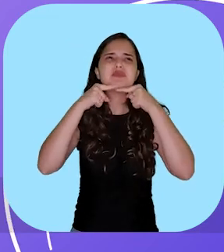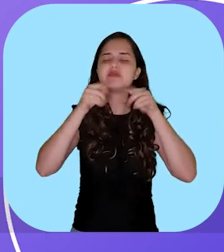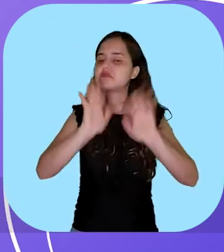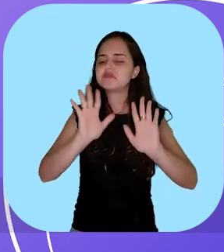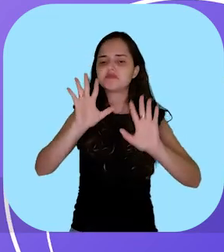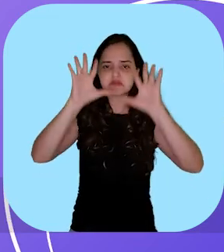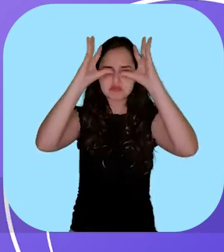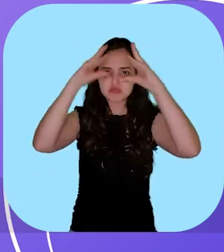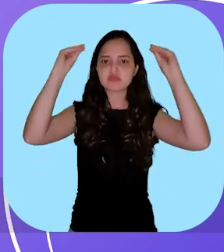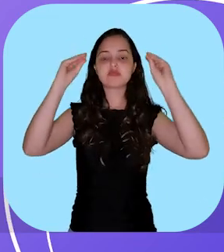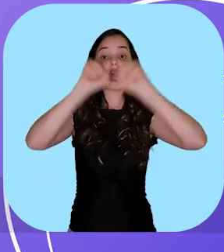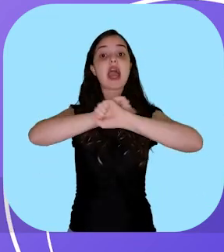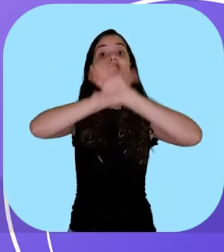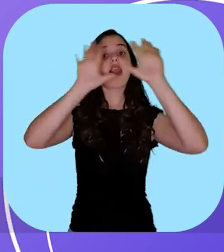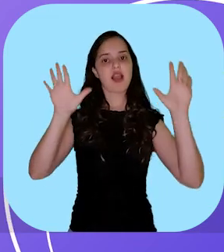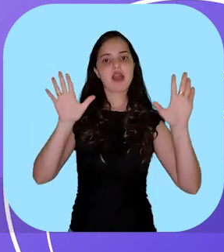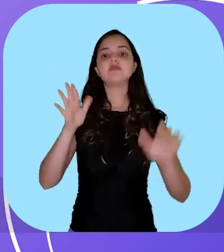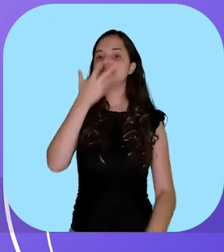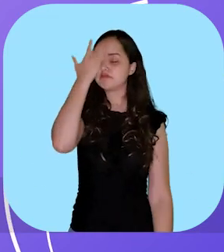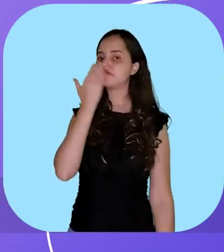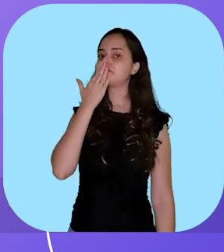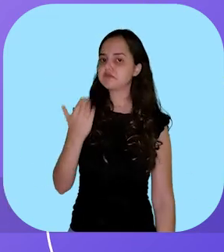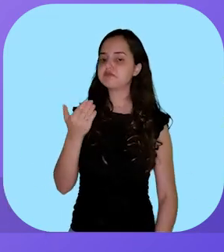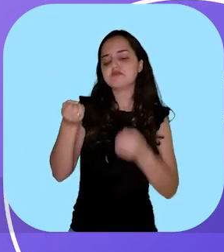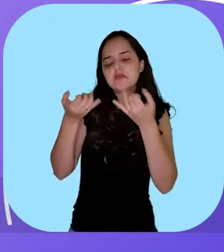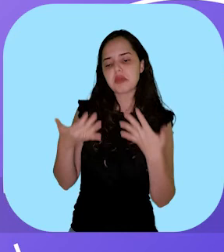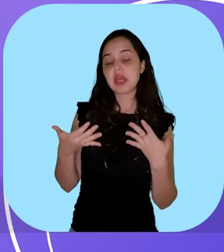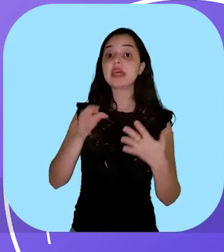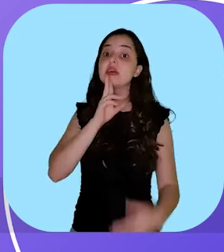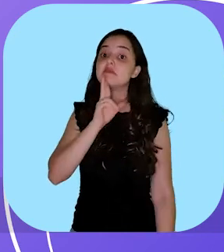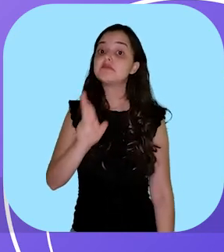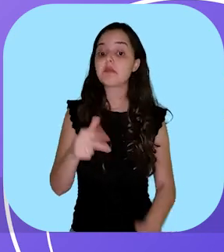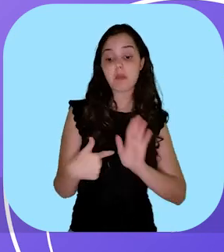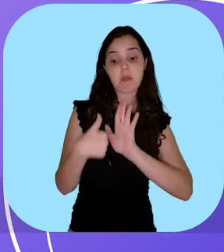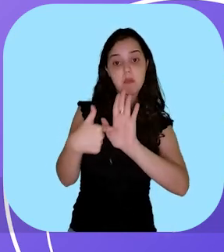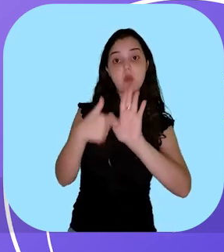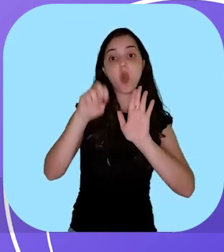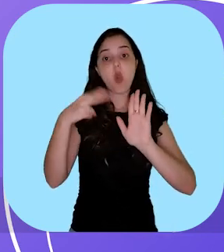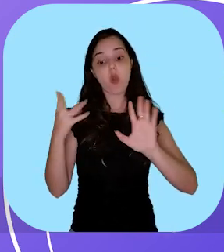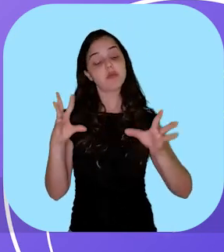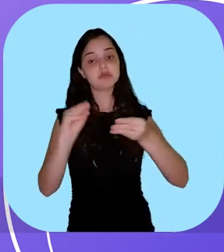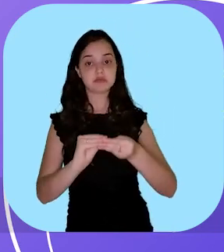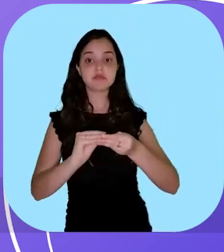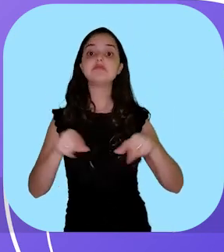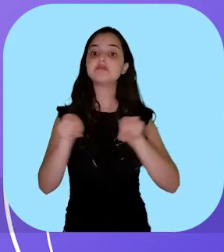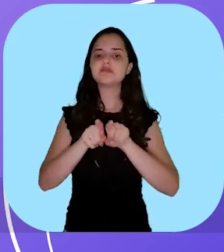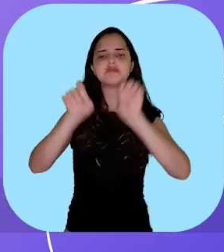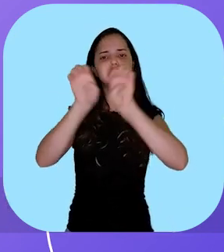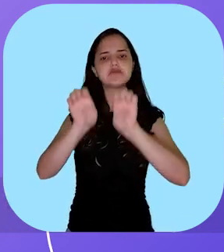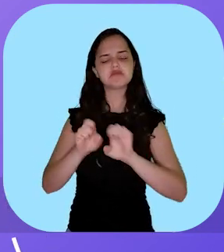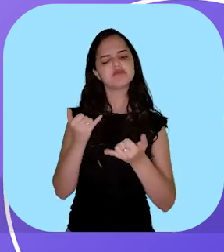que interferem na decisão da solicitante. O resultado pode ser indicativo ou conclusivo e